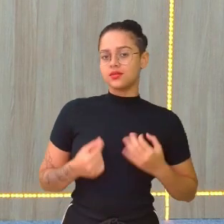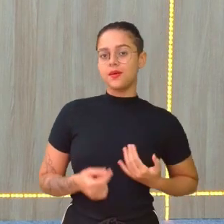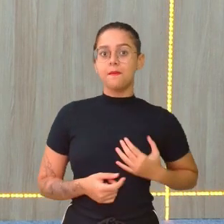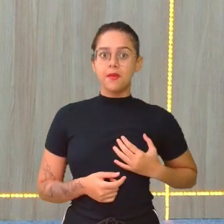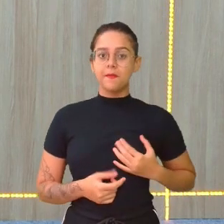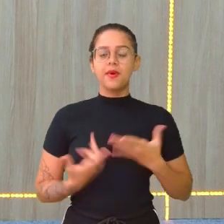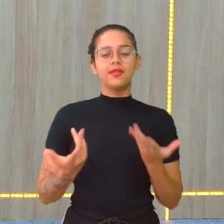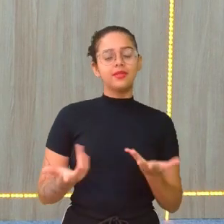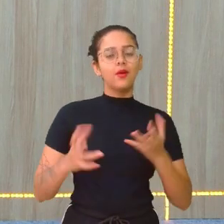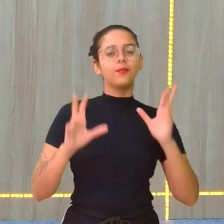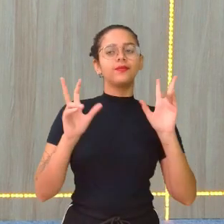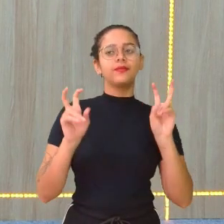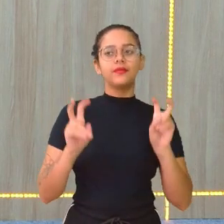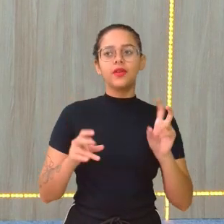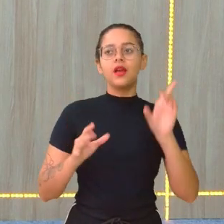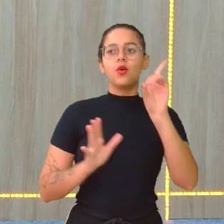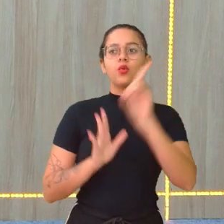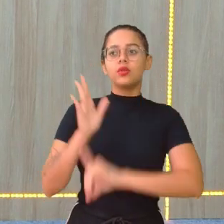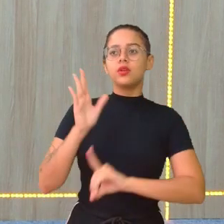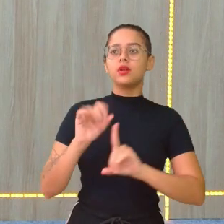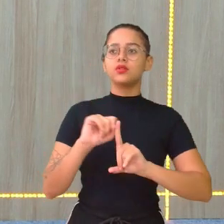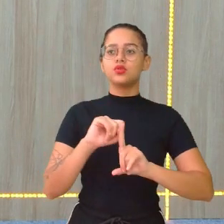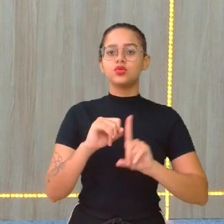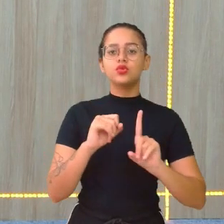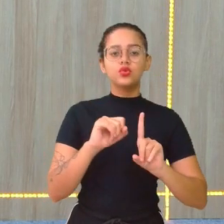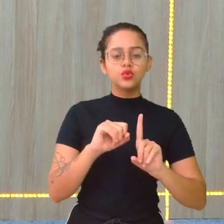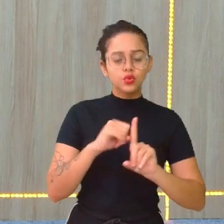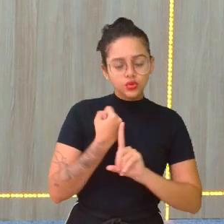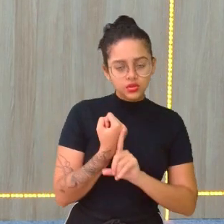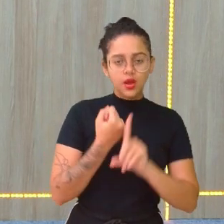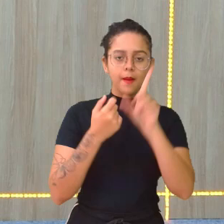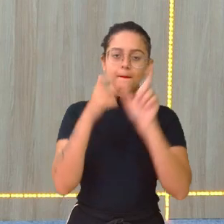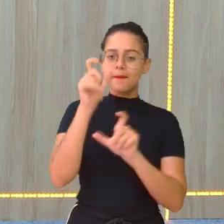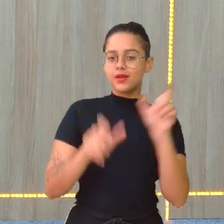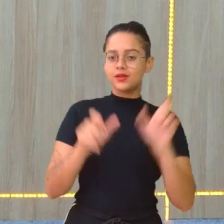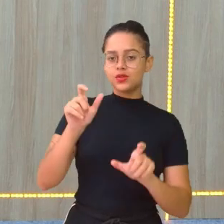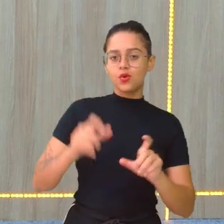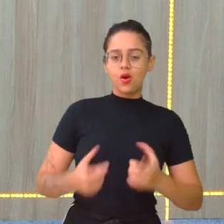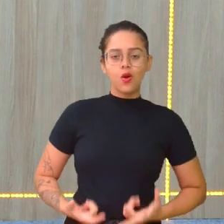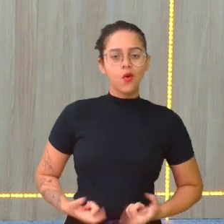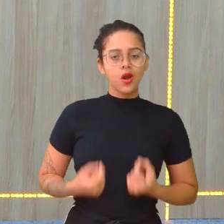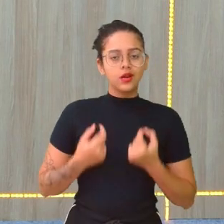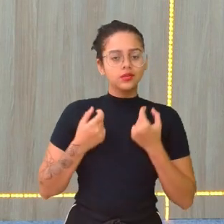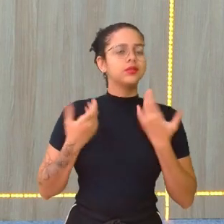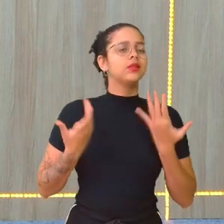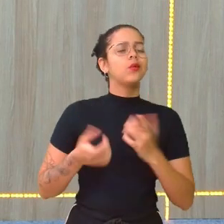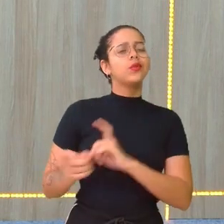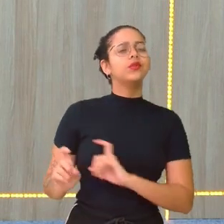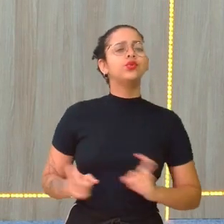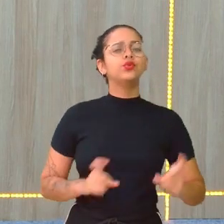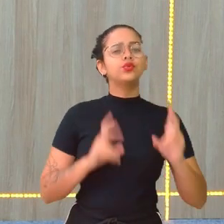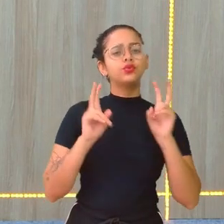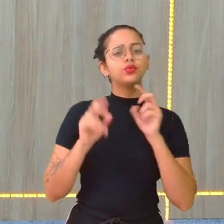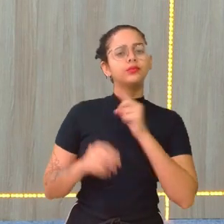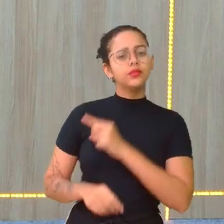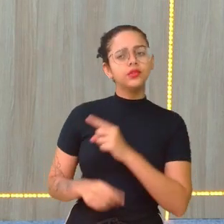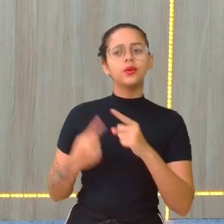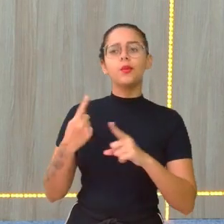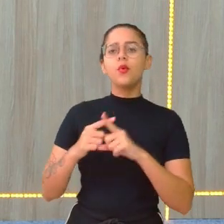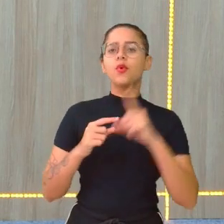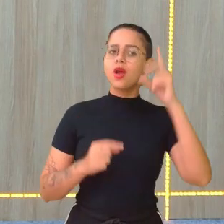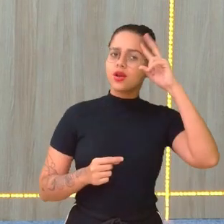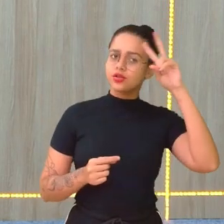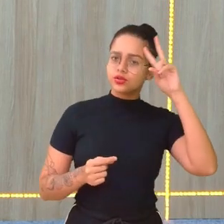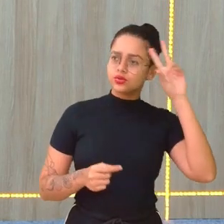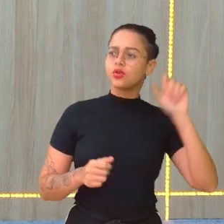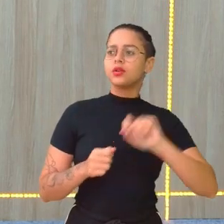trouxe com esse tema os direitos sociais das pessoas com câncer. E a gente discutiu a respeito disso, justamente porque a história